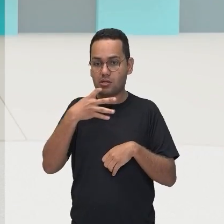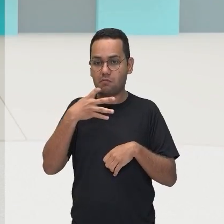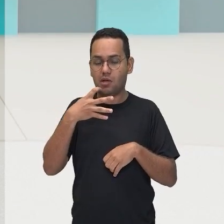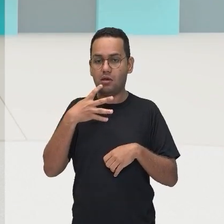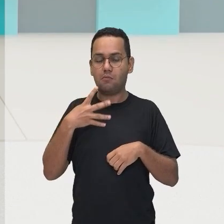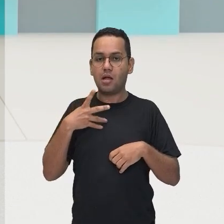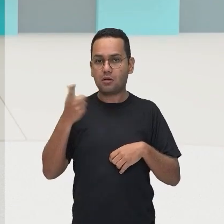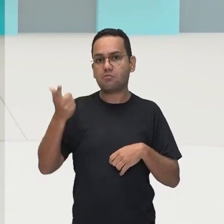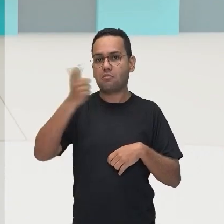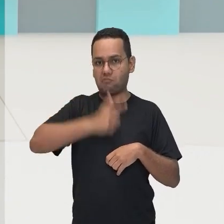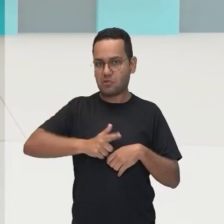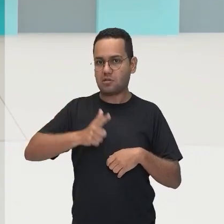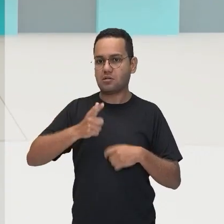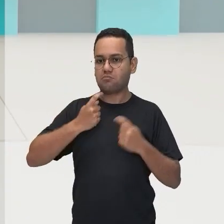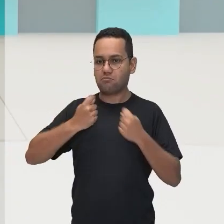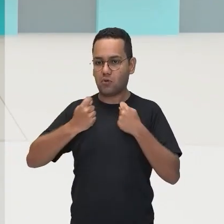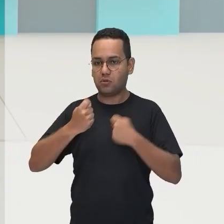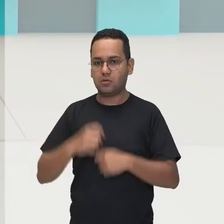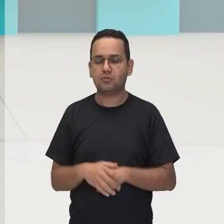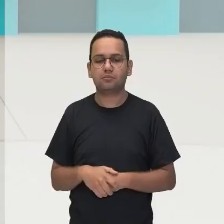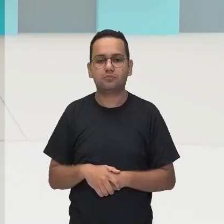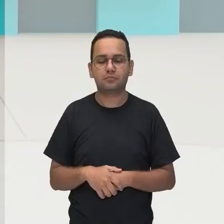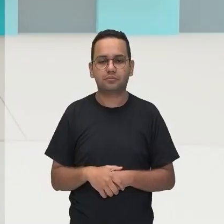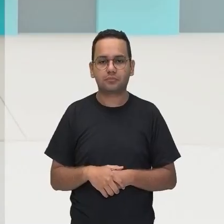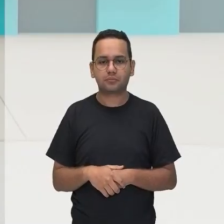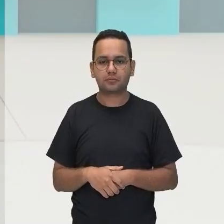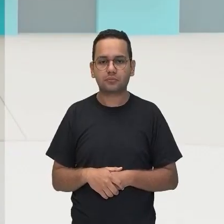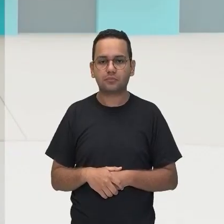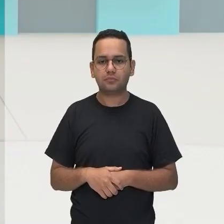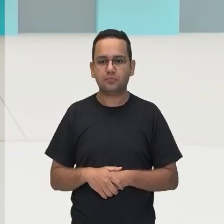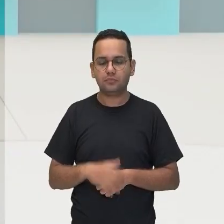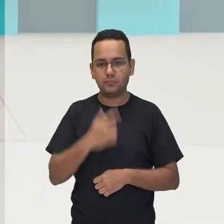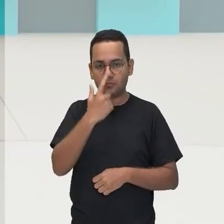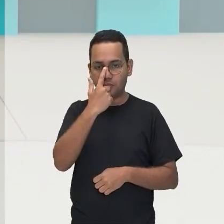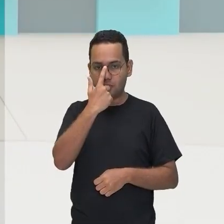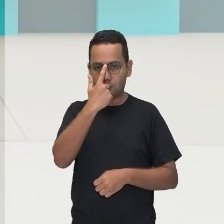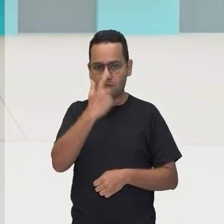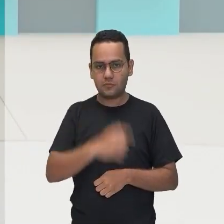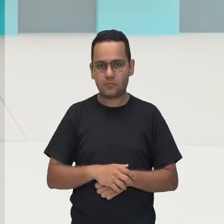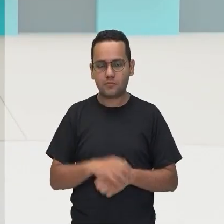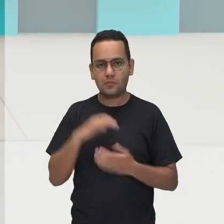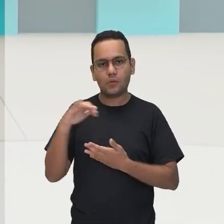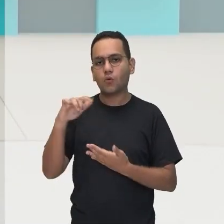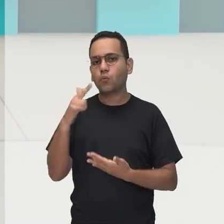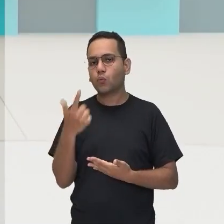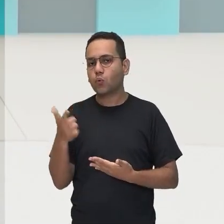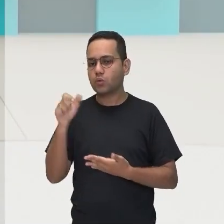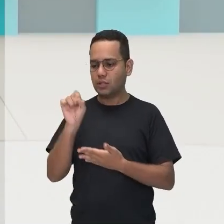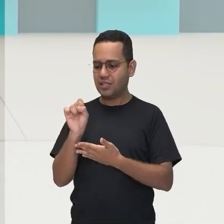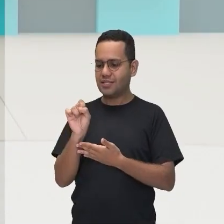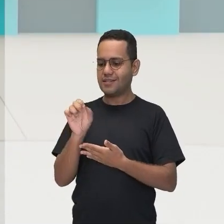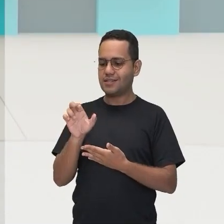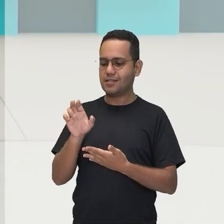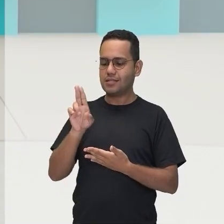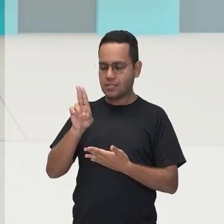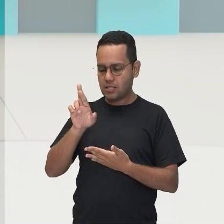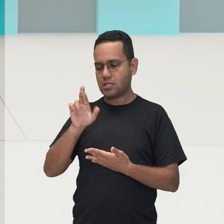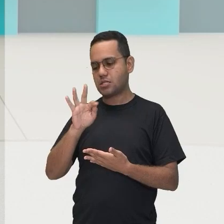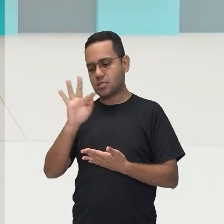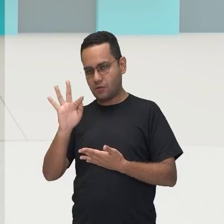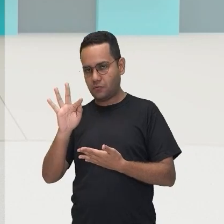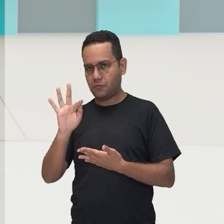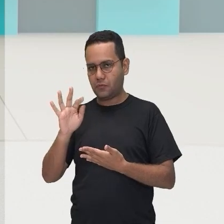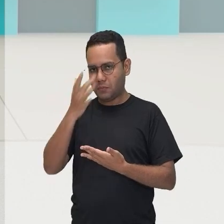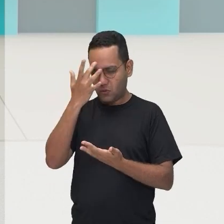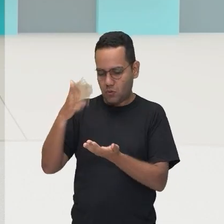ficar em cima dessa prancha. Dando continuidade, nós vamos ver sobre o surf, né, que é essa prática que é